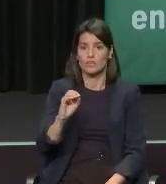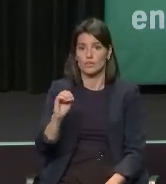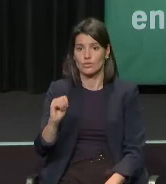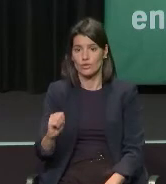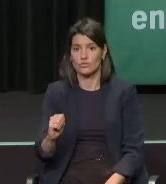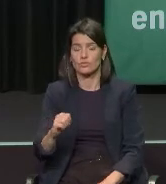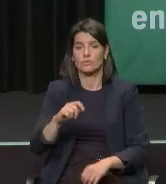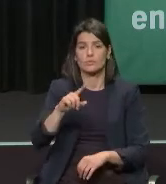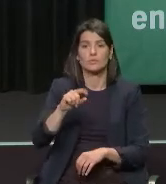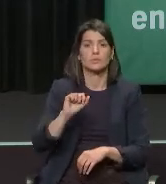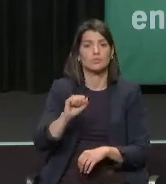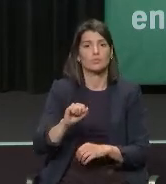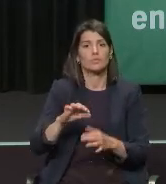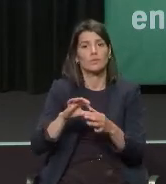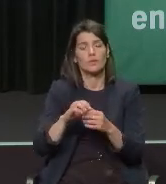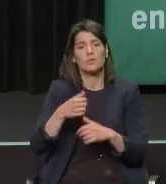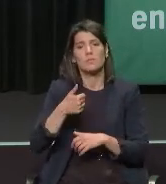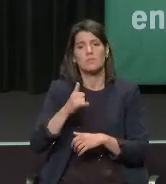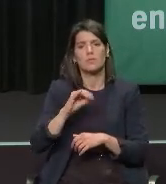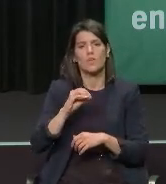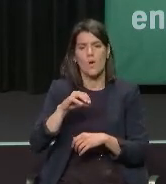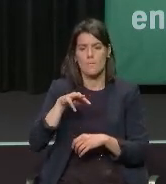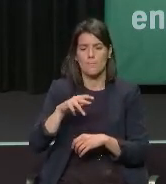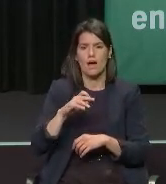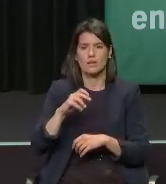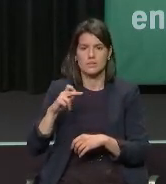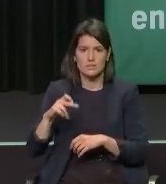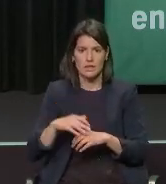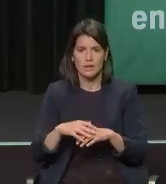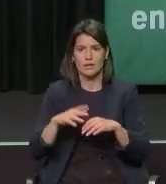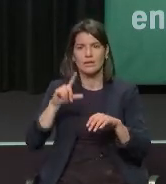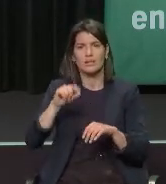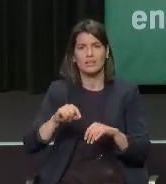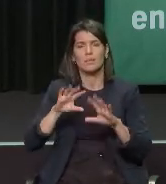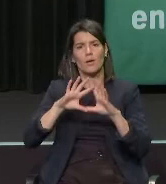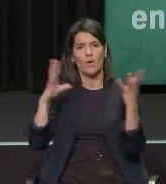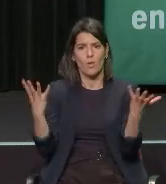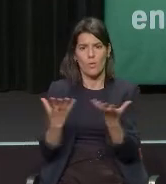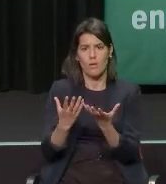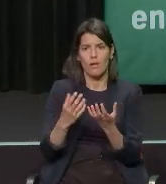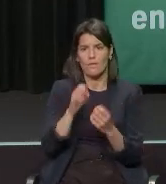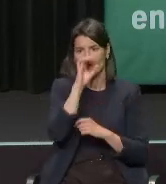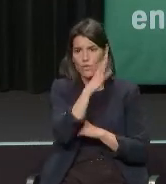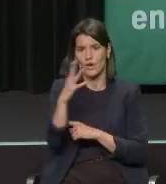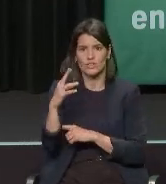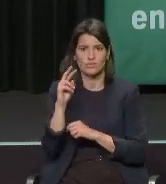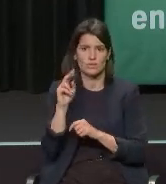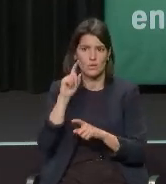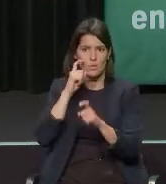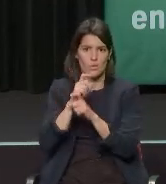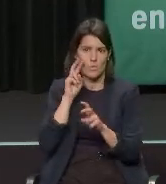e das iniciativas viradas para a biomassa. Há também o Global Forest Watch, que é extremamente importante